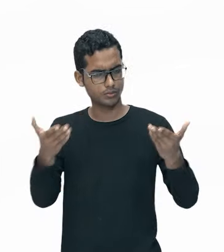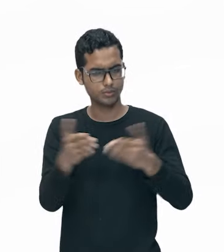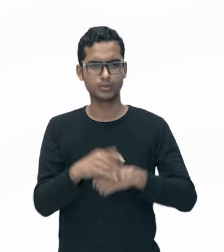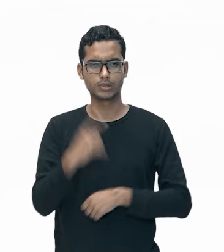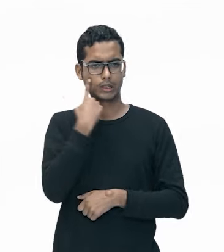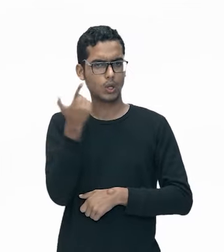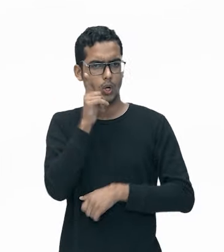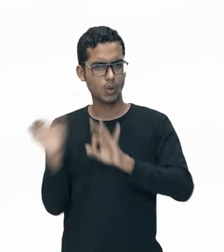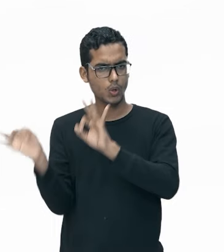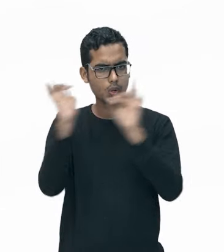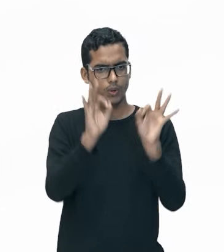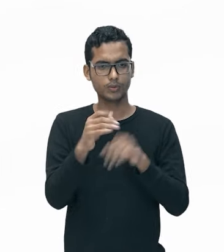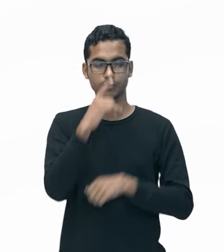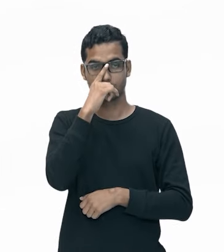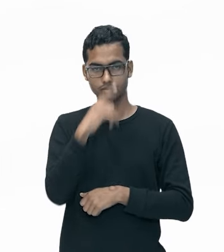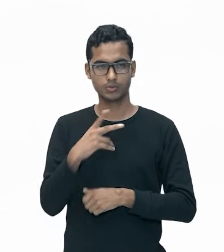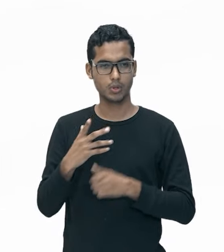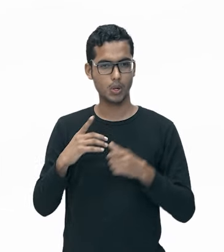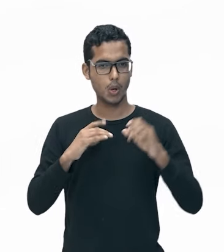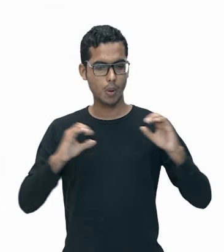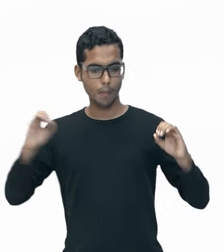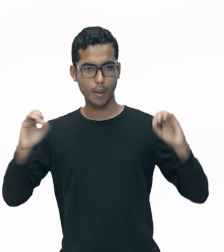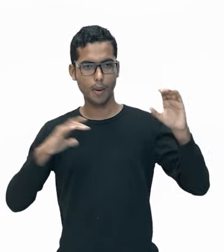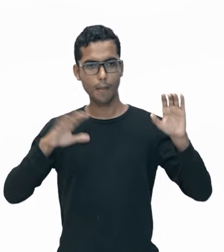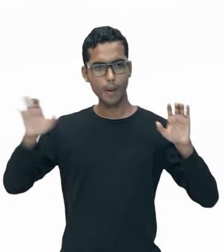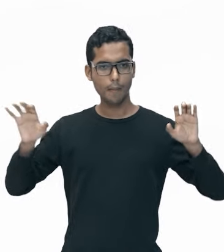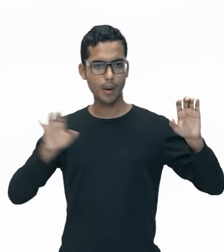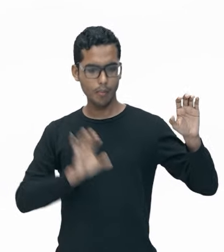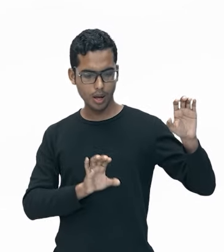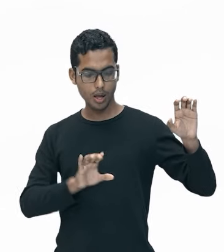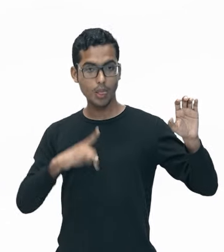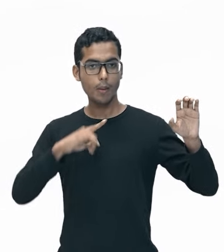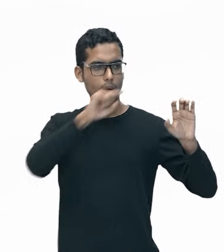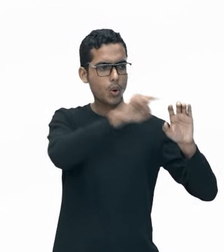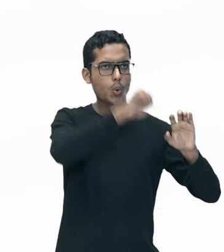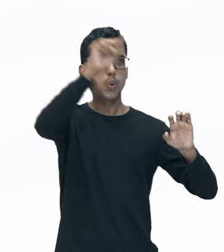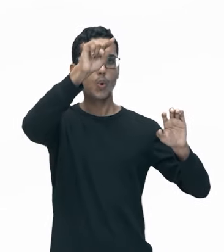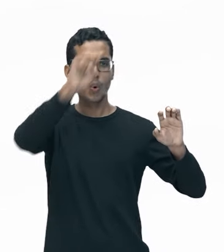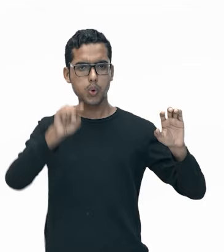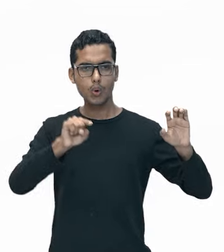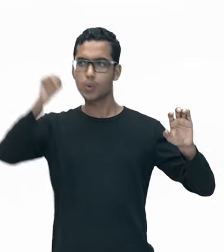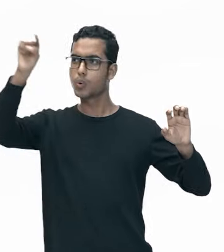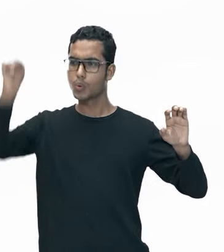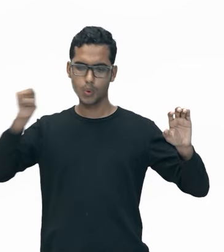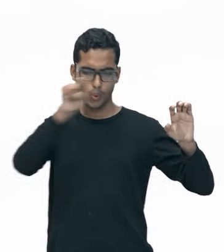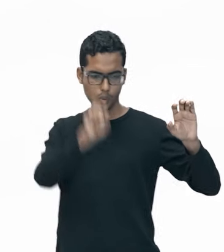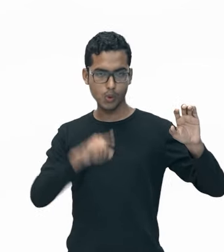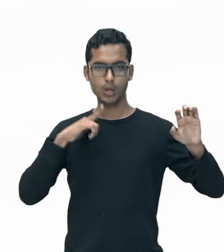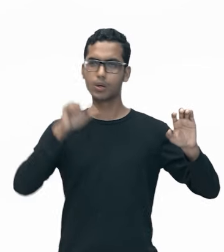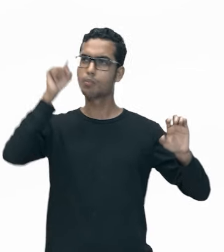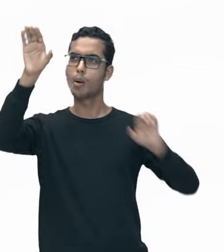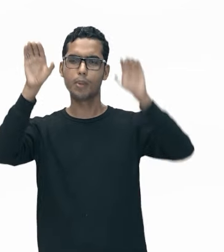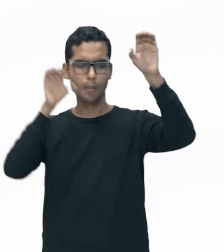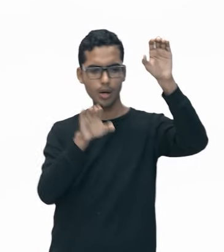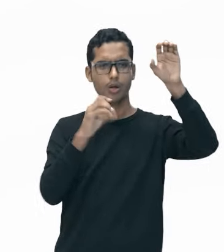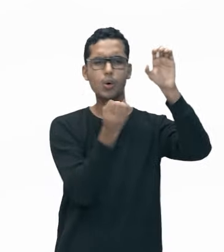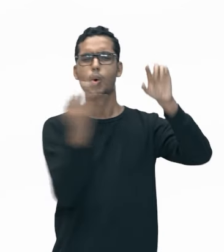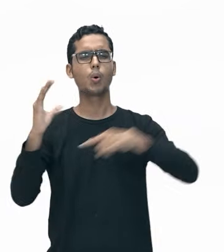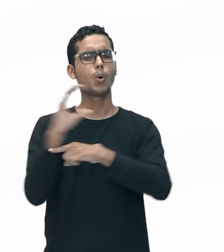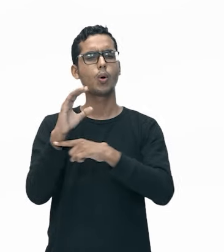poder perceber toda essa cadeia carbônica que possui aqui vamos contar né Quantos carbonos olha